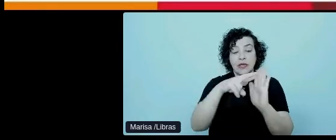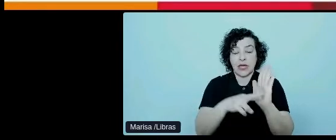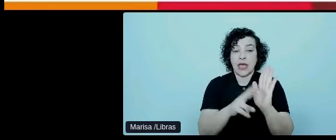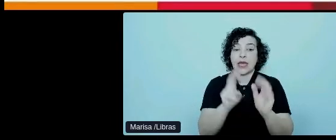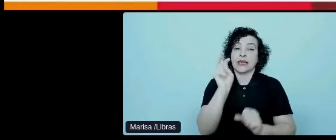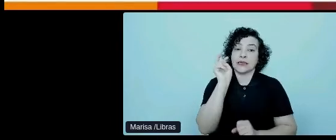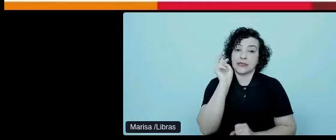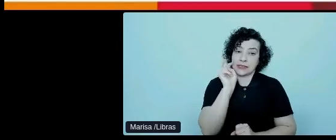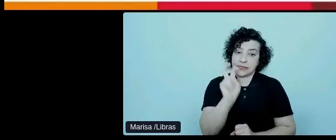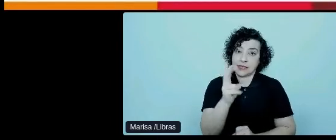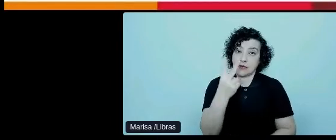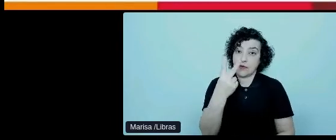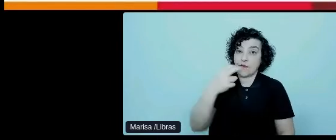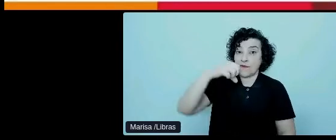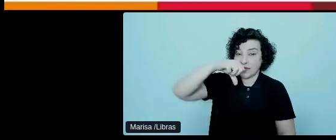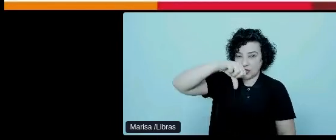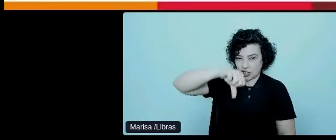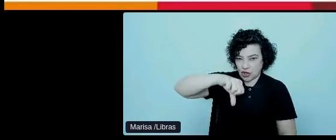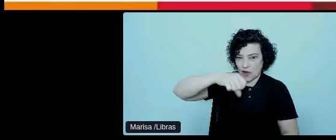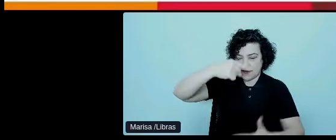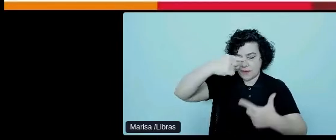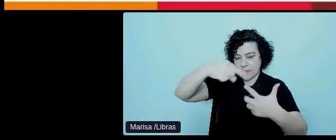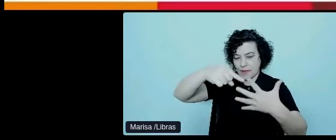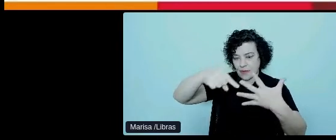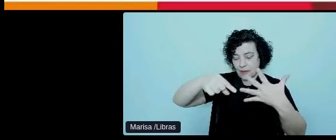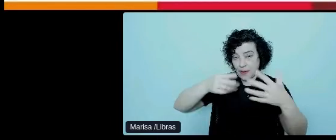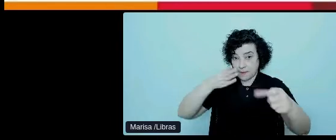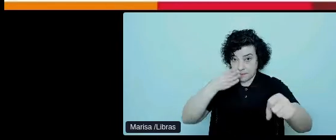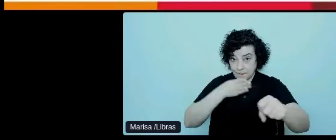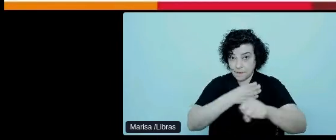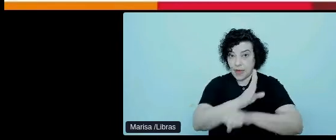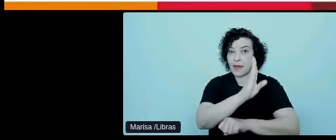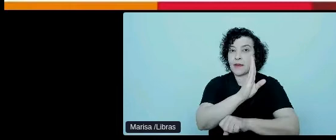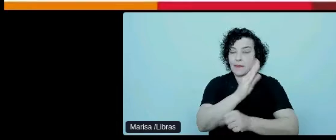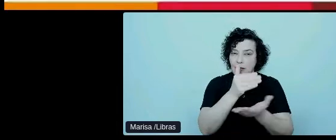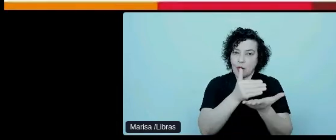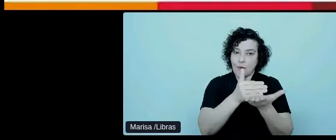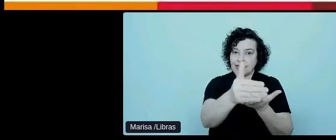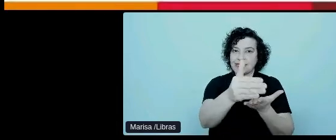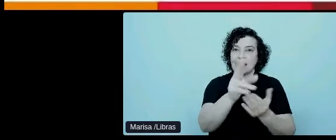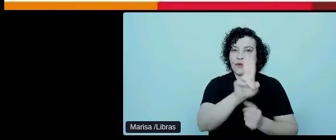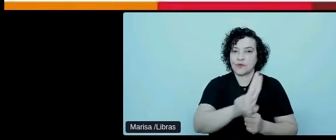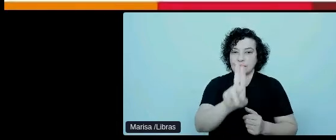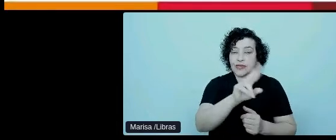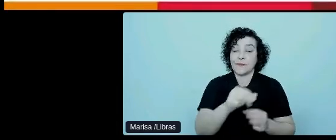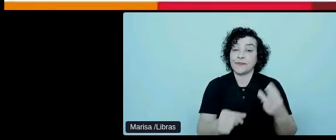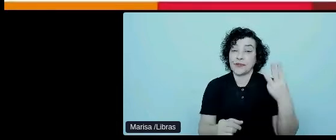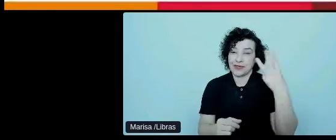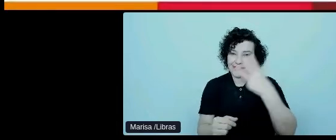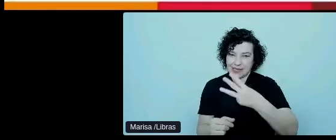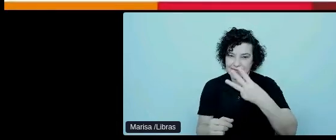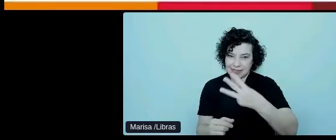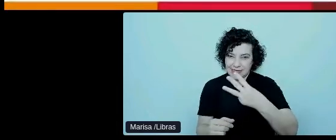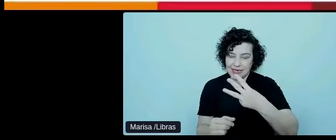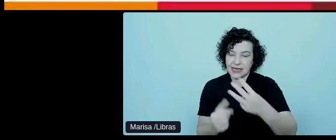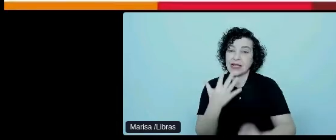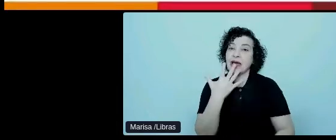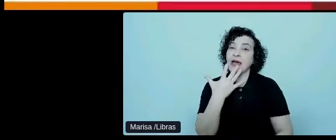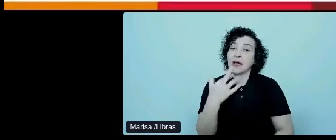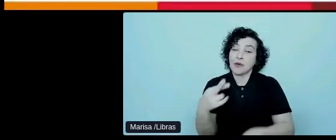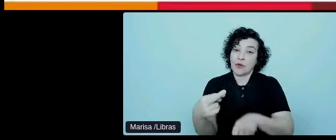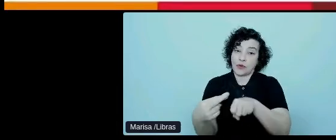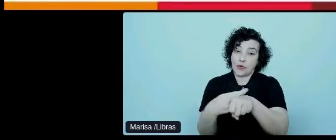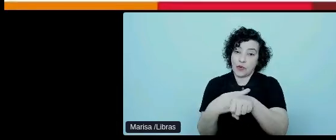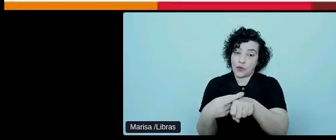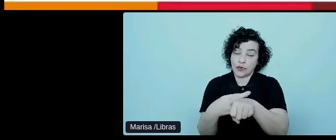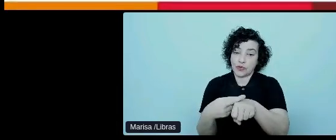diretrizes e 29 critérios de sucesso. Já no terceiro post-it, é um post-it na cor roxa, e